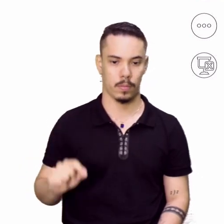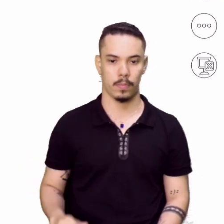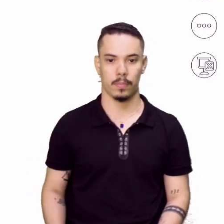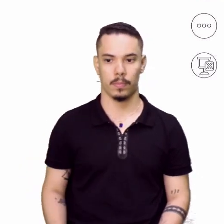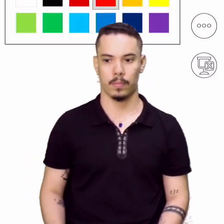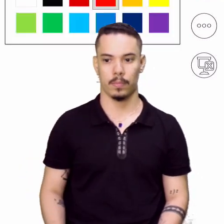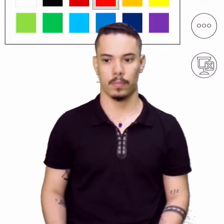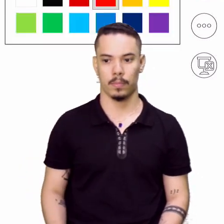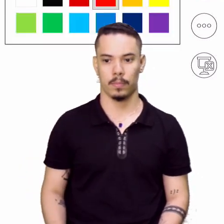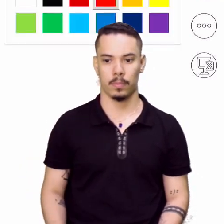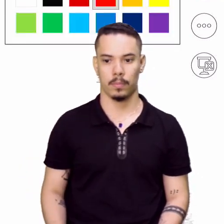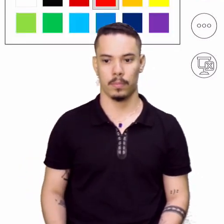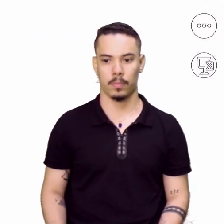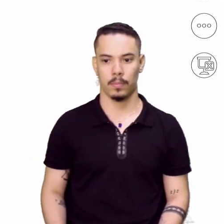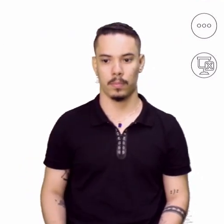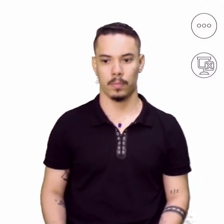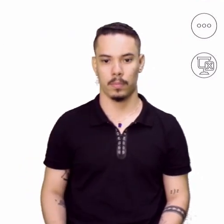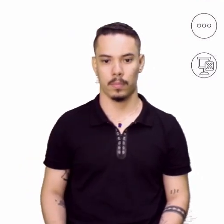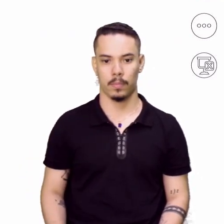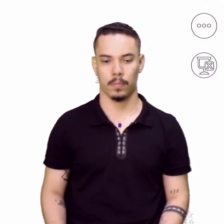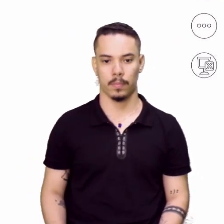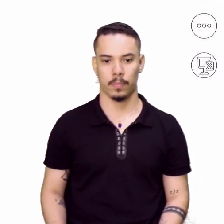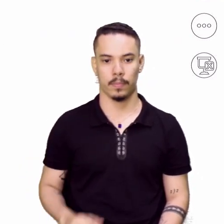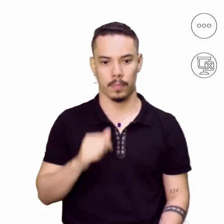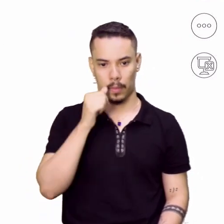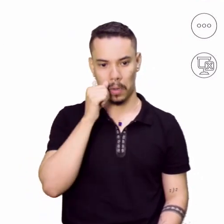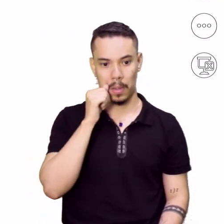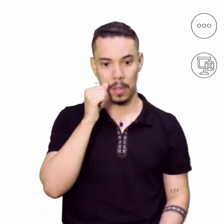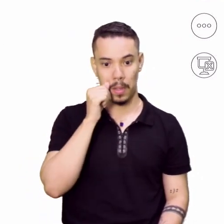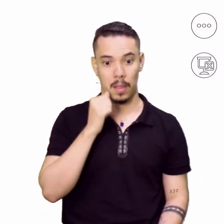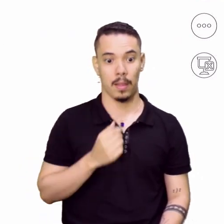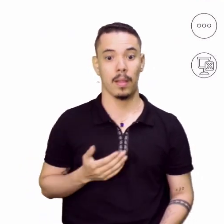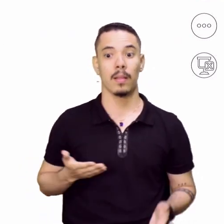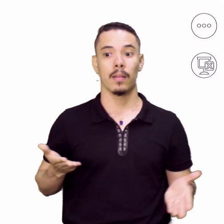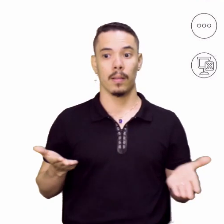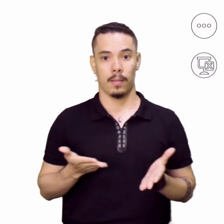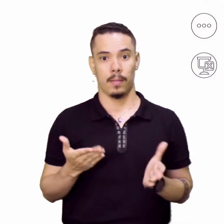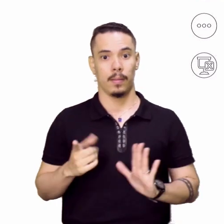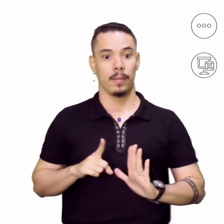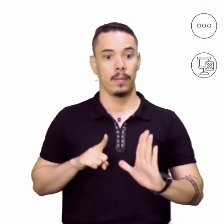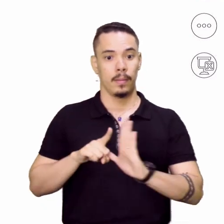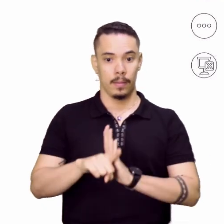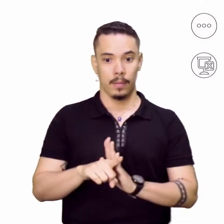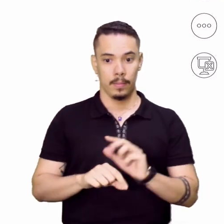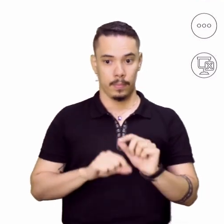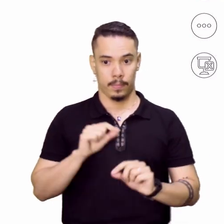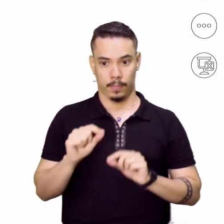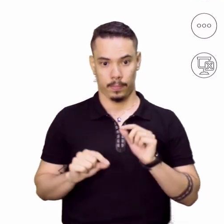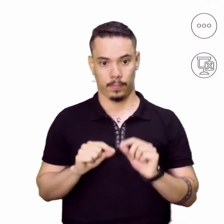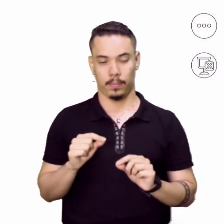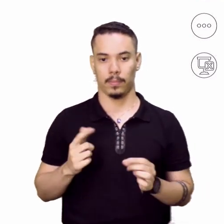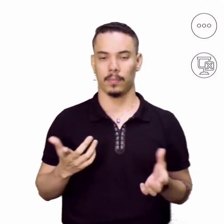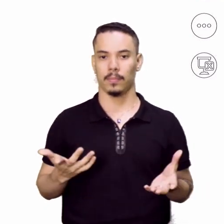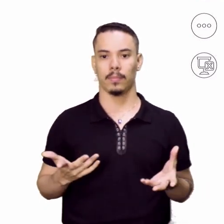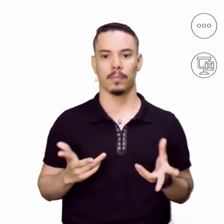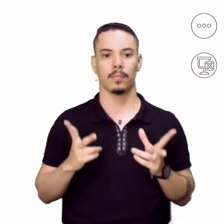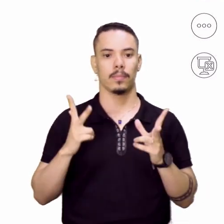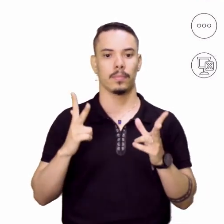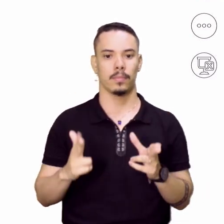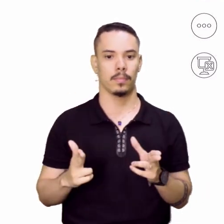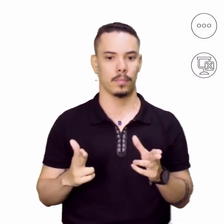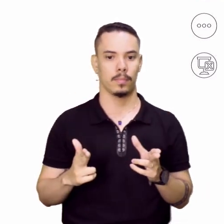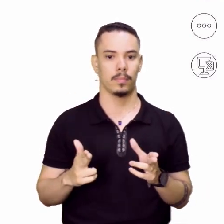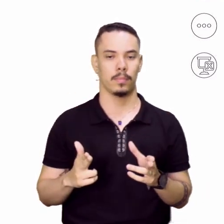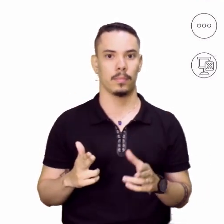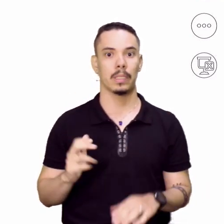eat something first desta vez essa pergunta é aquela pergunta com Yes